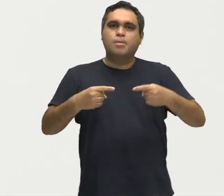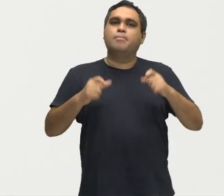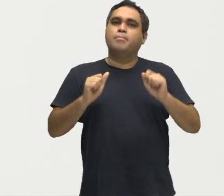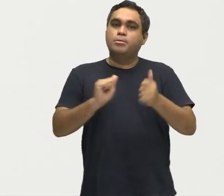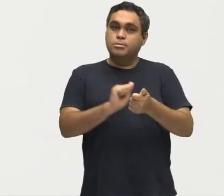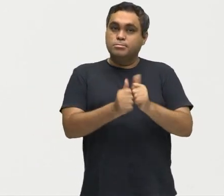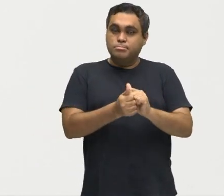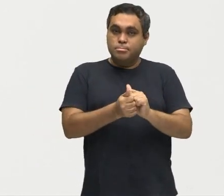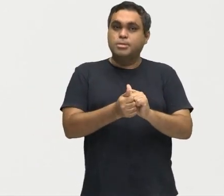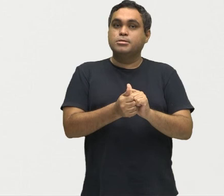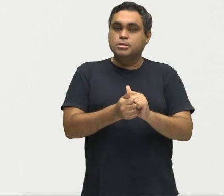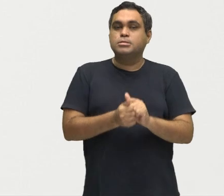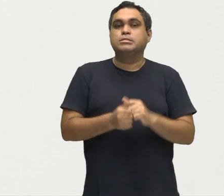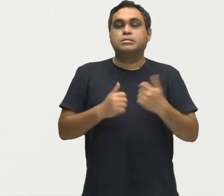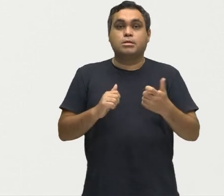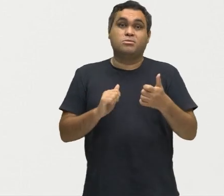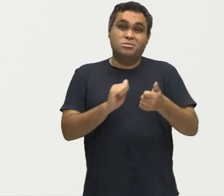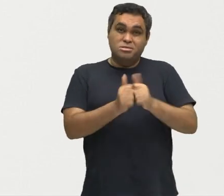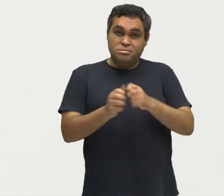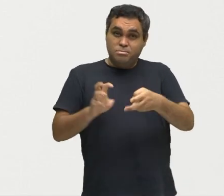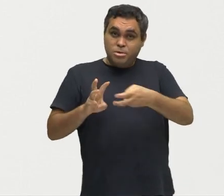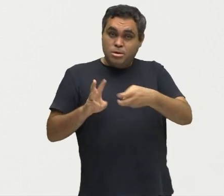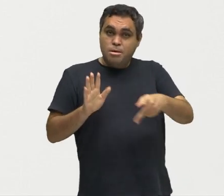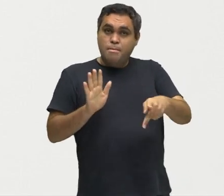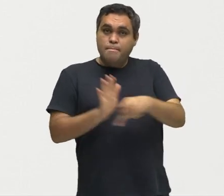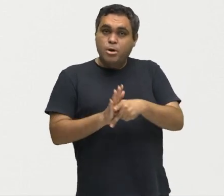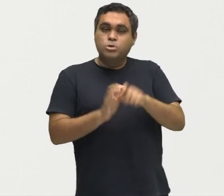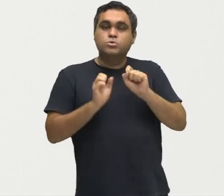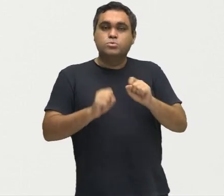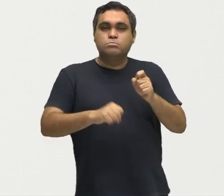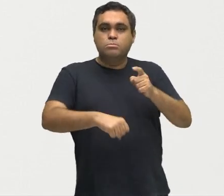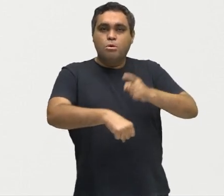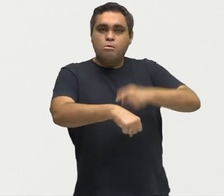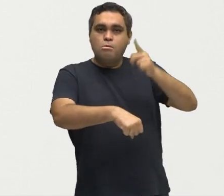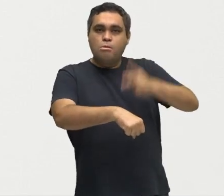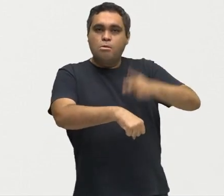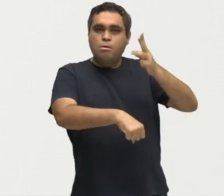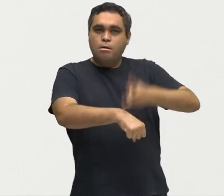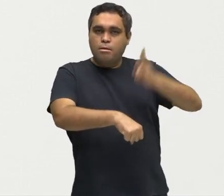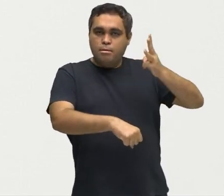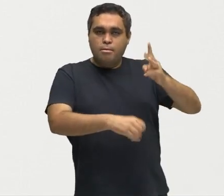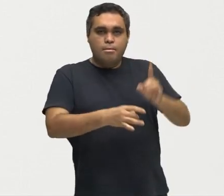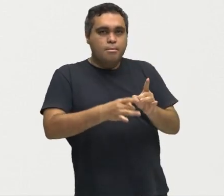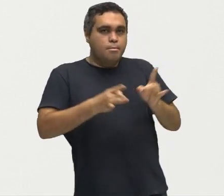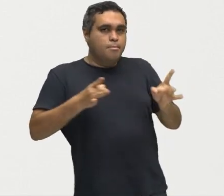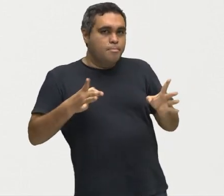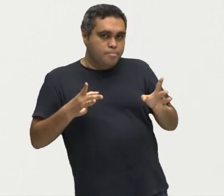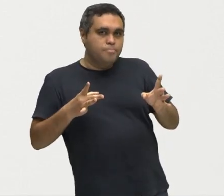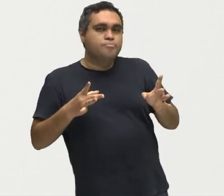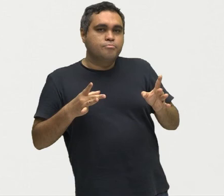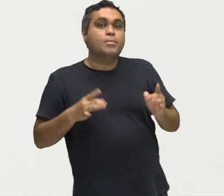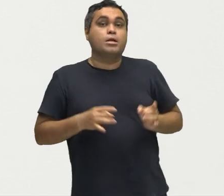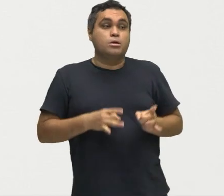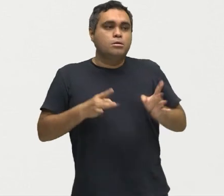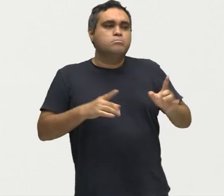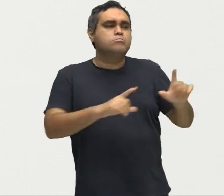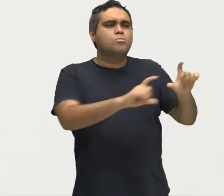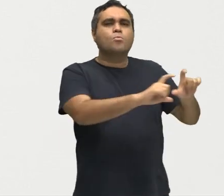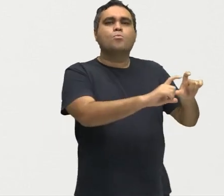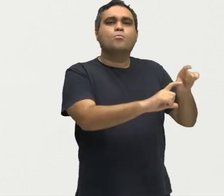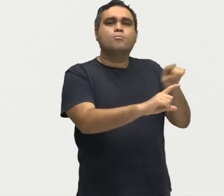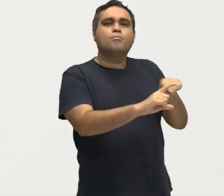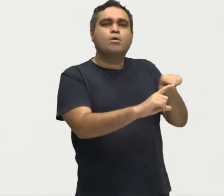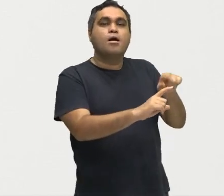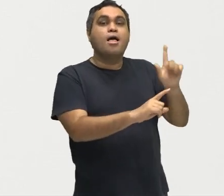quê? 3 tiros, que serão disparados contra o alvo, que é o desenho de